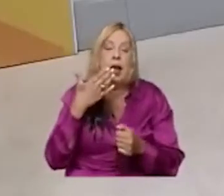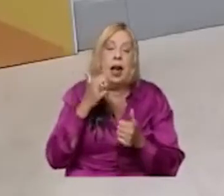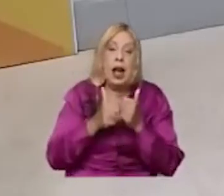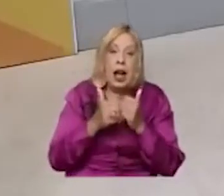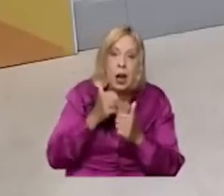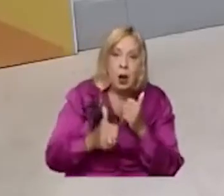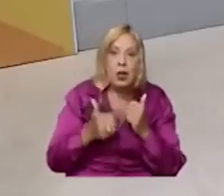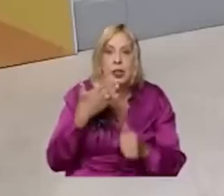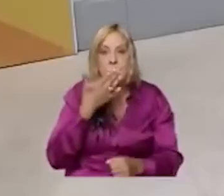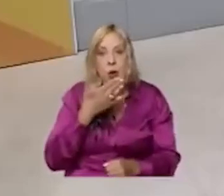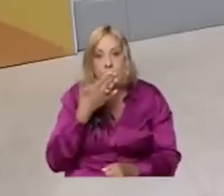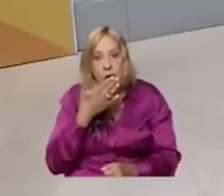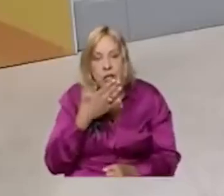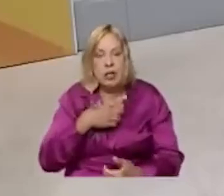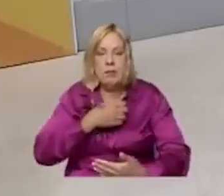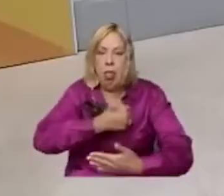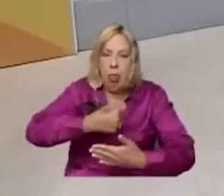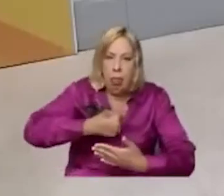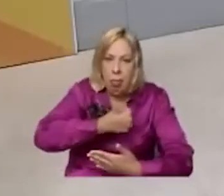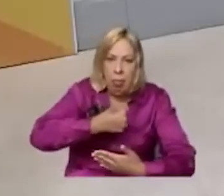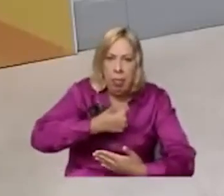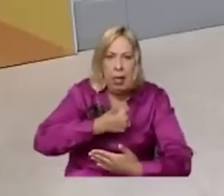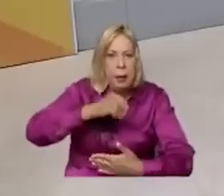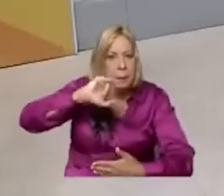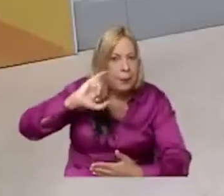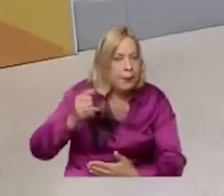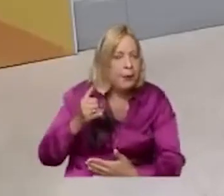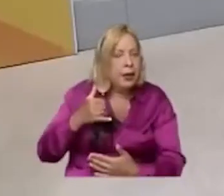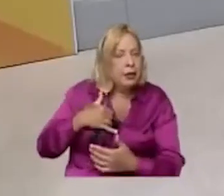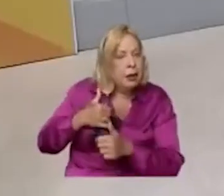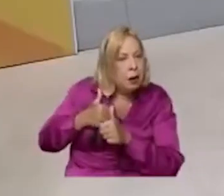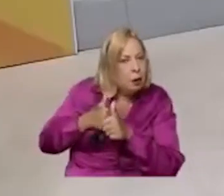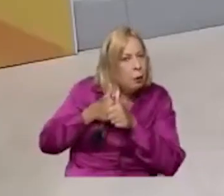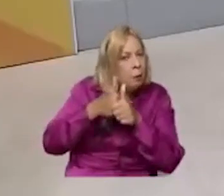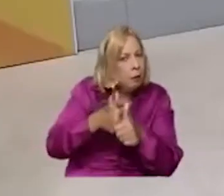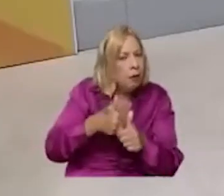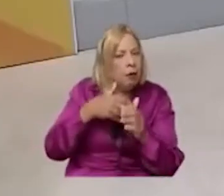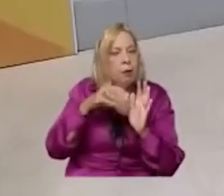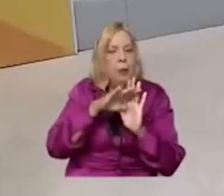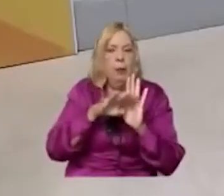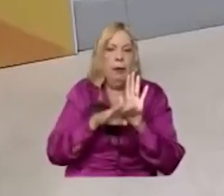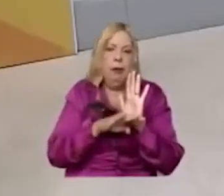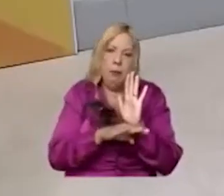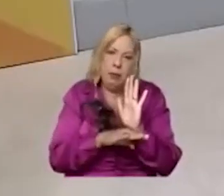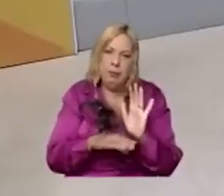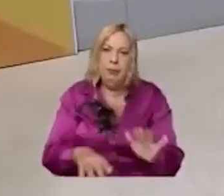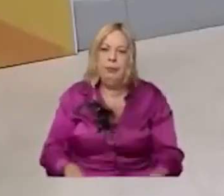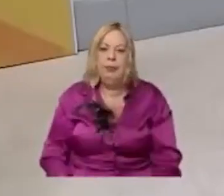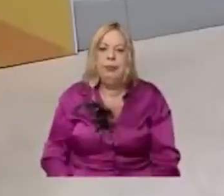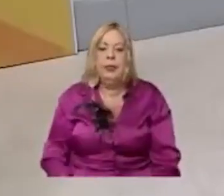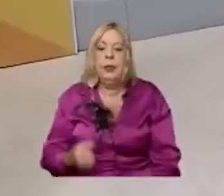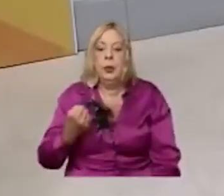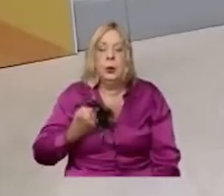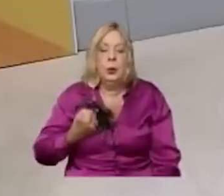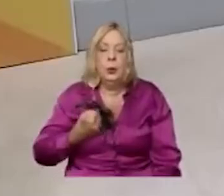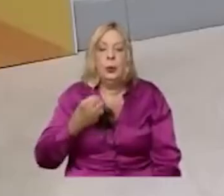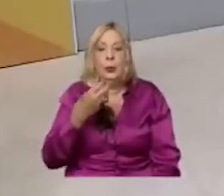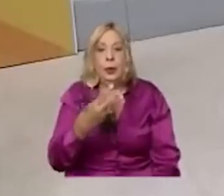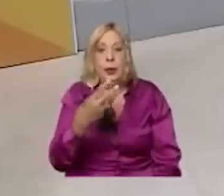número 2, sai o número 2. Sai o 49, sai o número 2. Vem com 35. Dan, dan, dan, dan. Vem